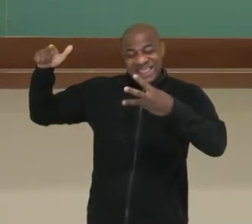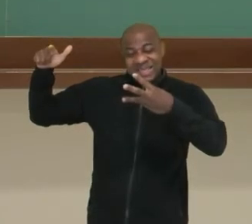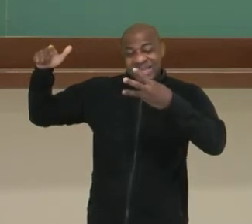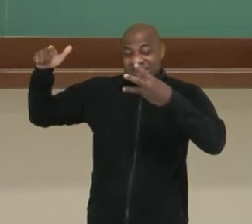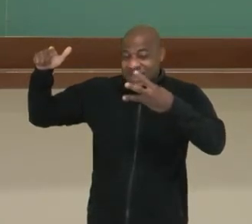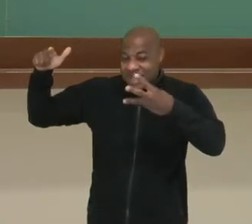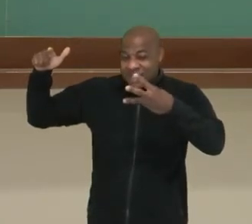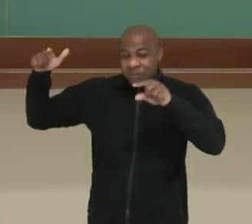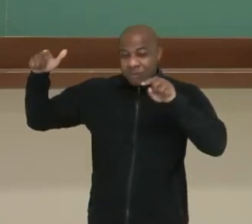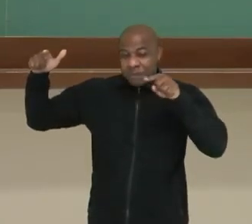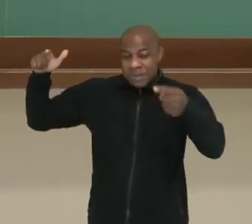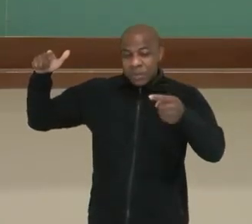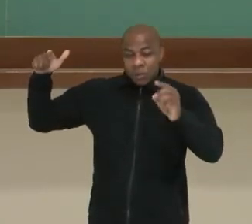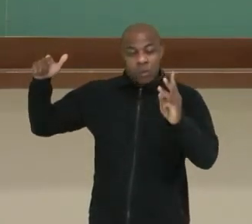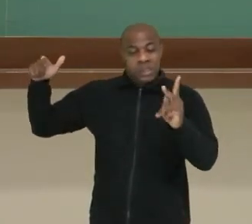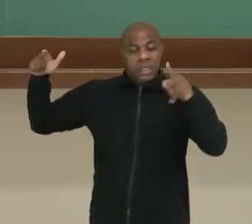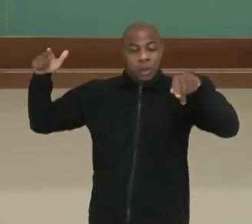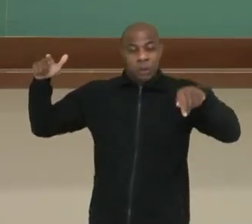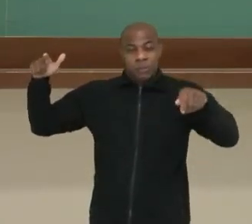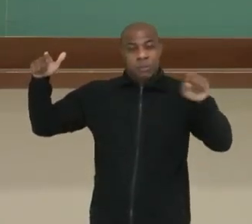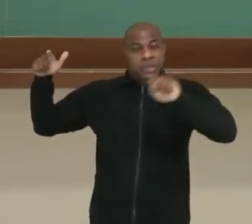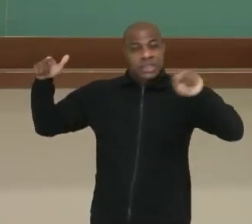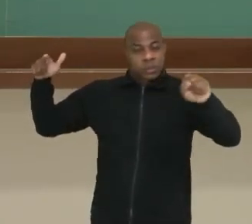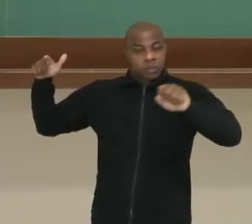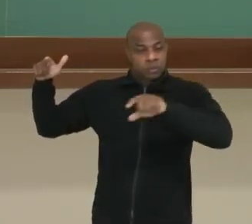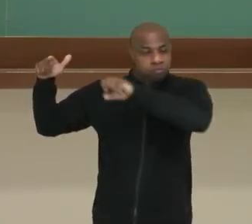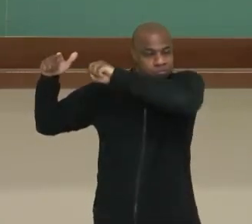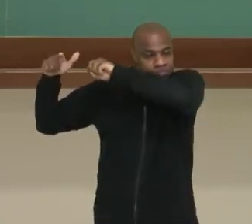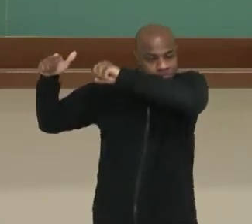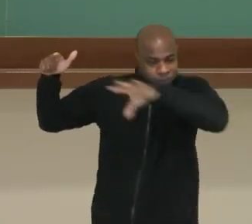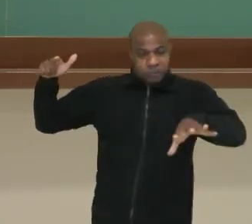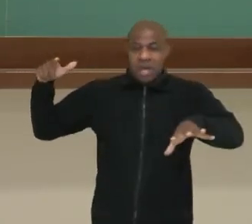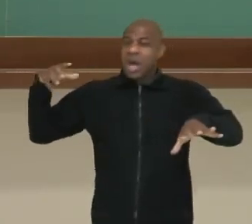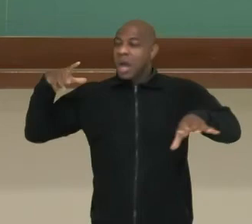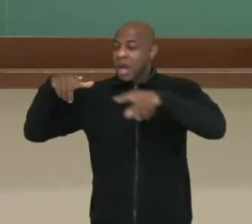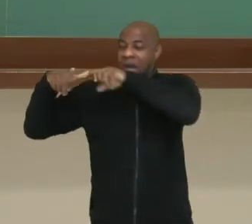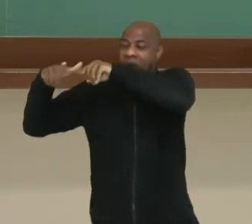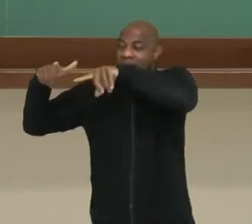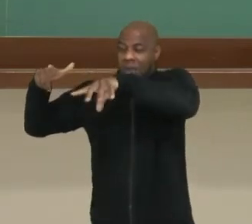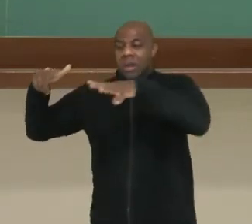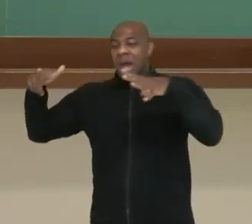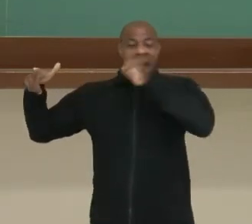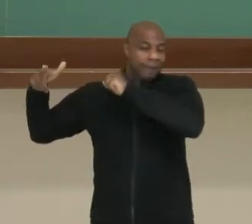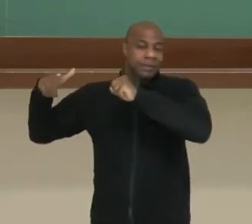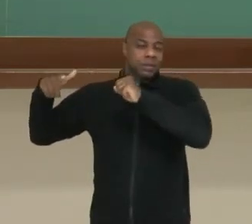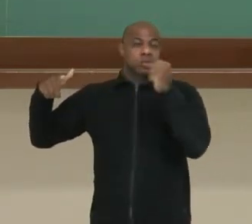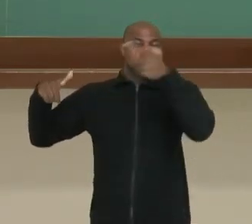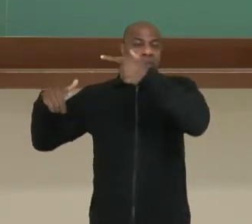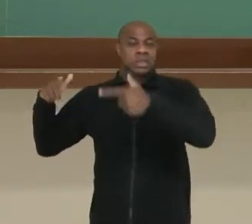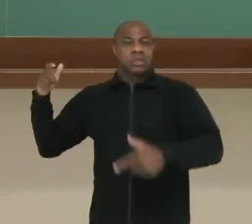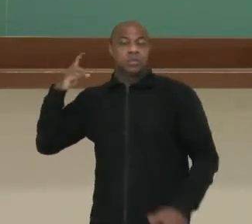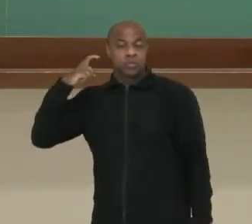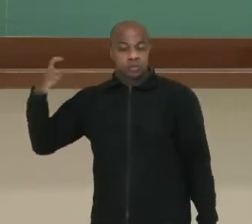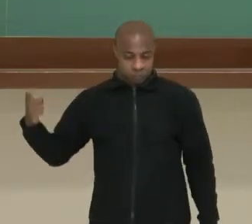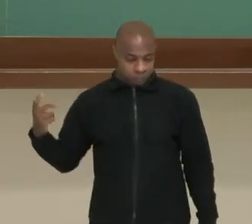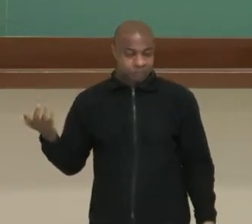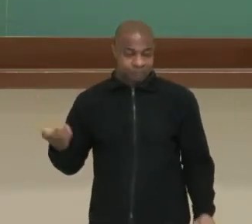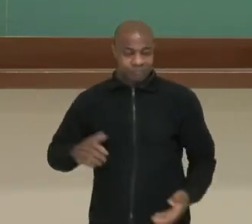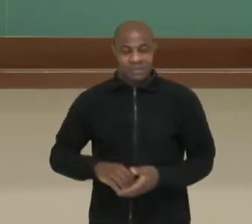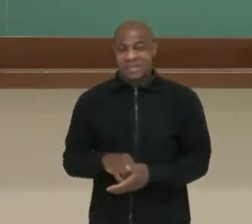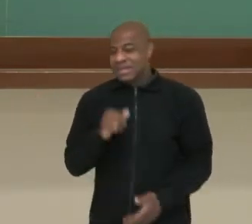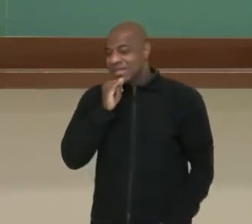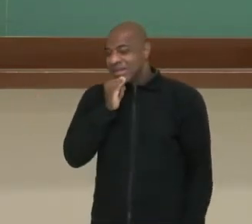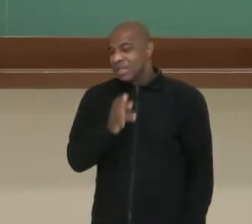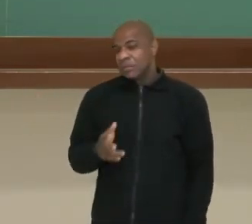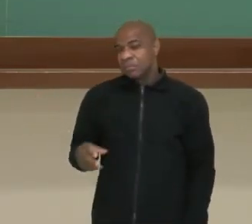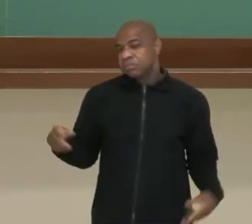por segundo. É claro que a luz é muito mais rápida que o som. É por isso que um dia de tempestade, ou